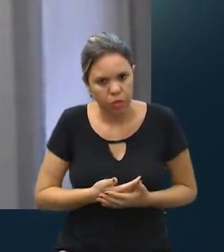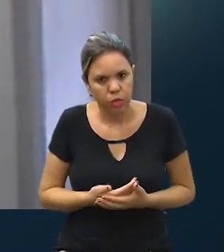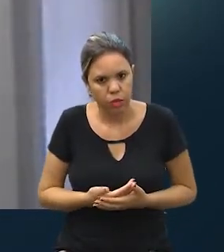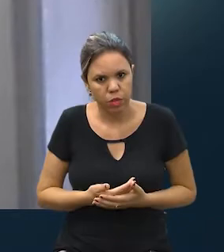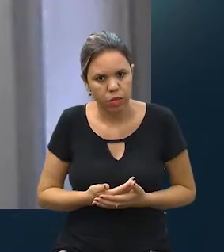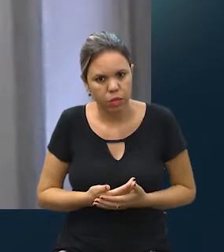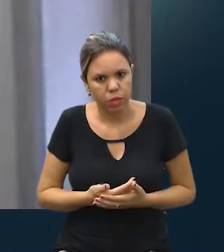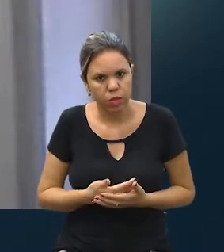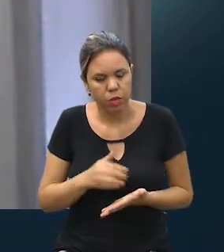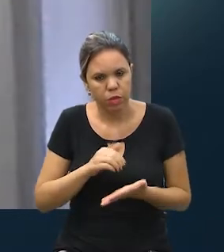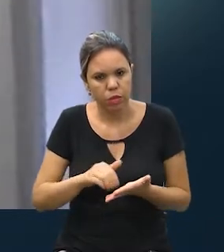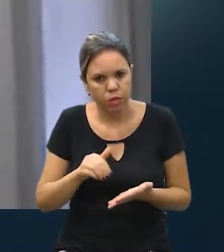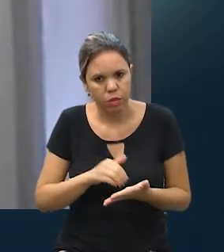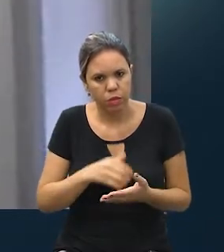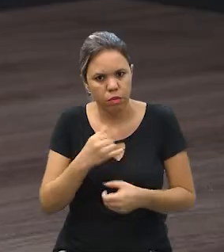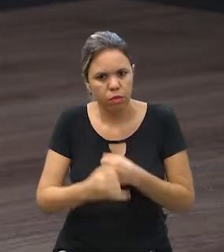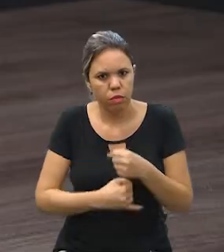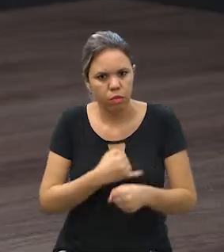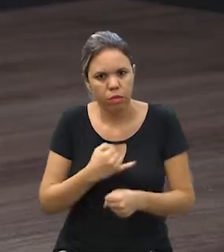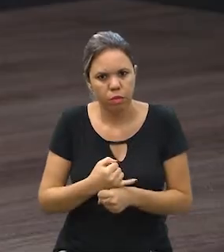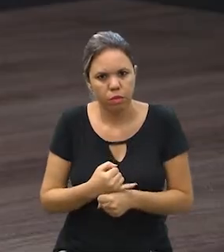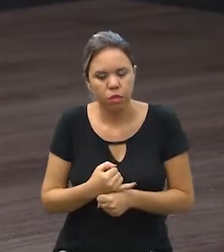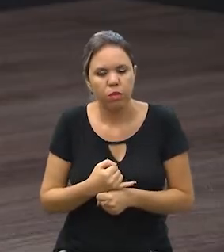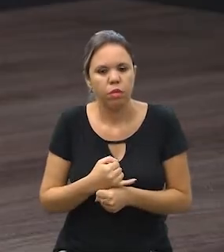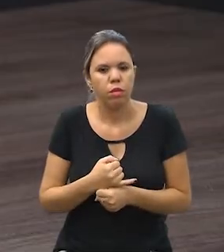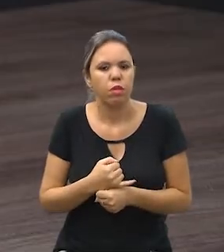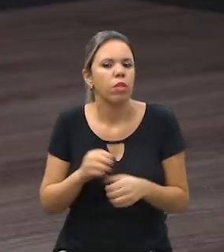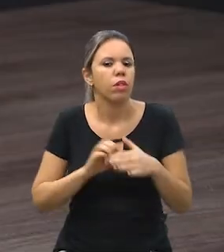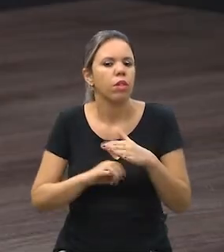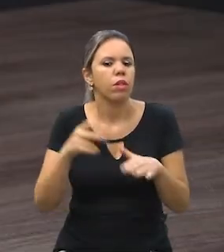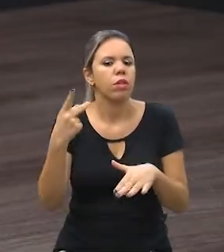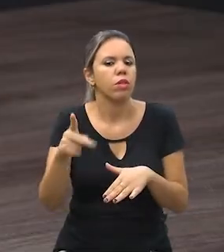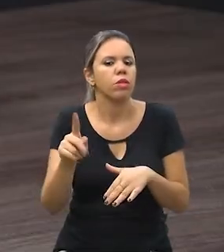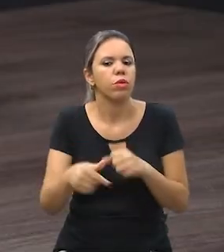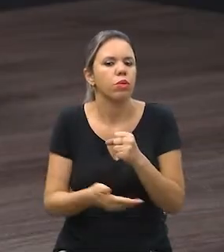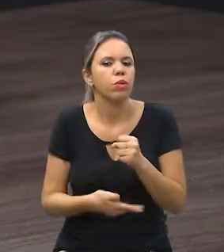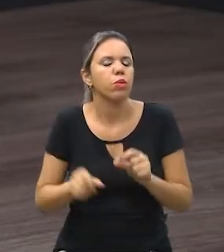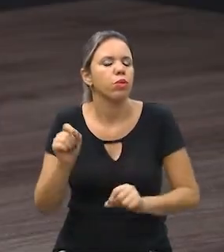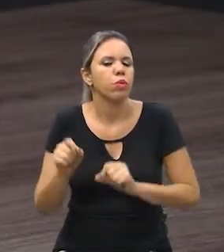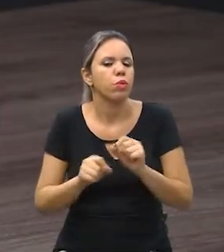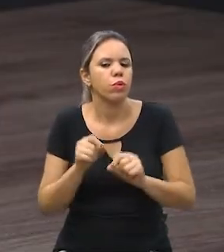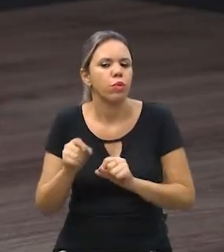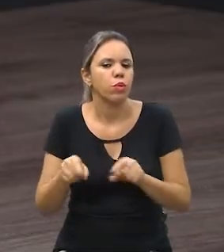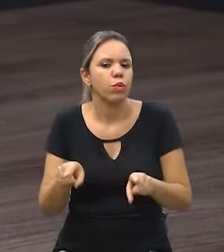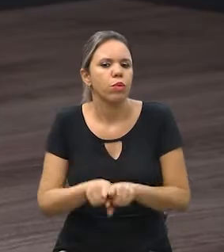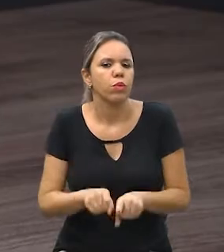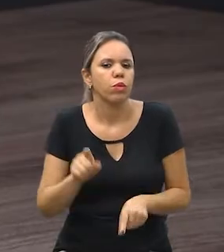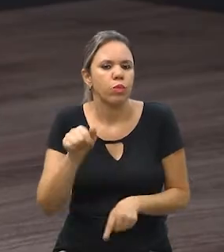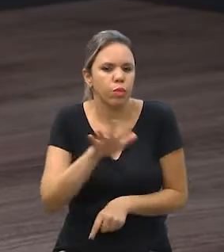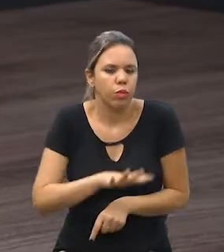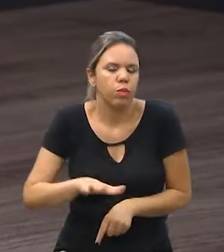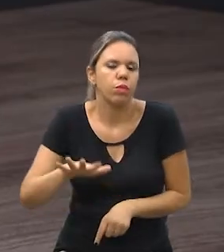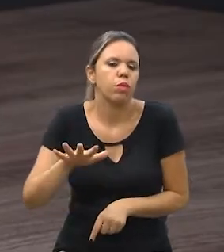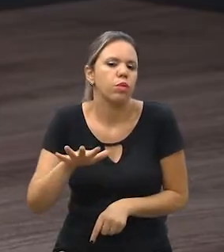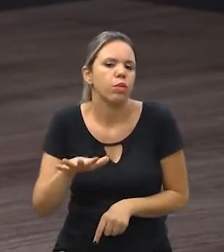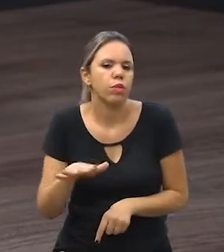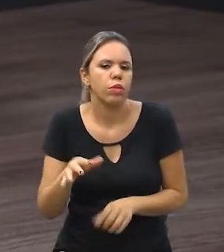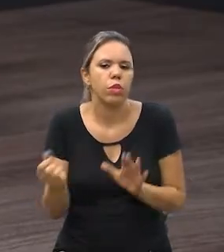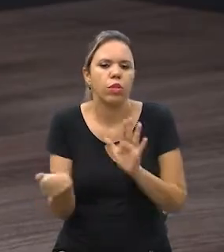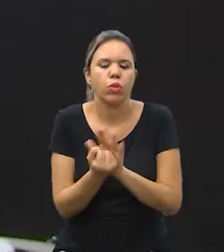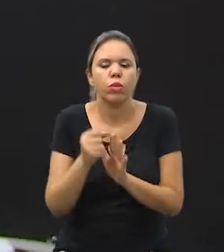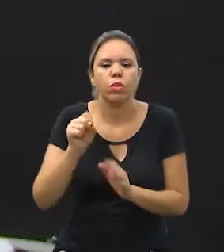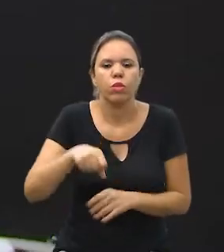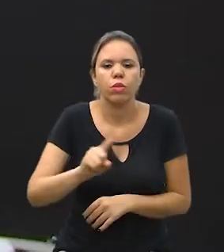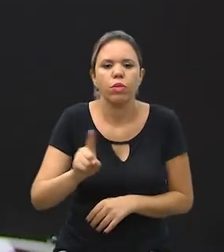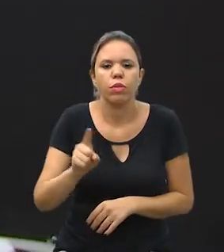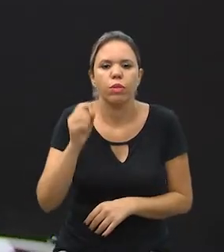de assessoria e de assistência remota. E essa assessoria, ela é basicamente o quê? É também na área de licenciamento de marcas